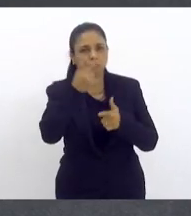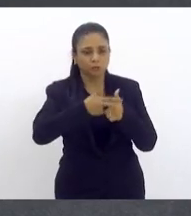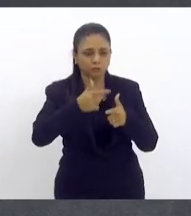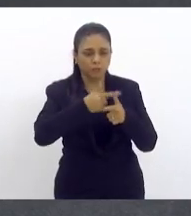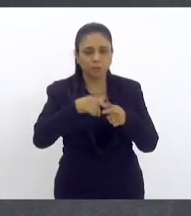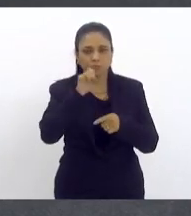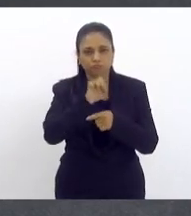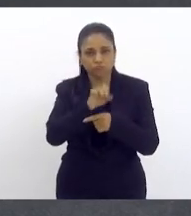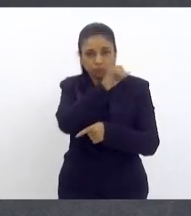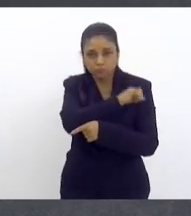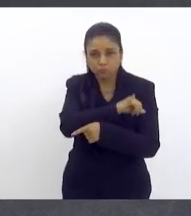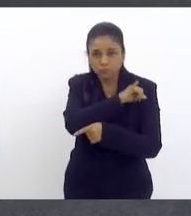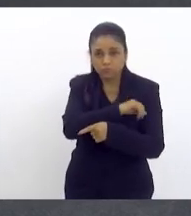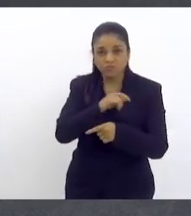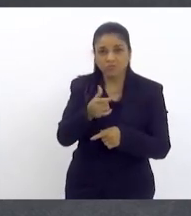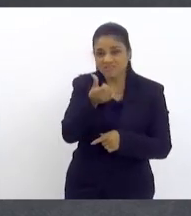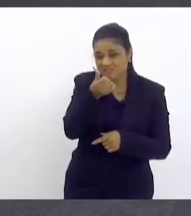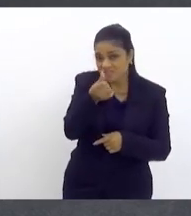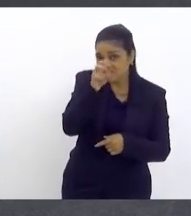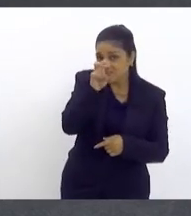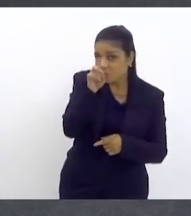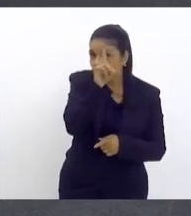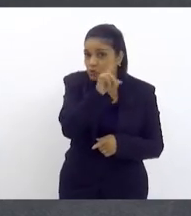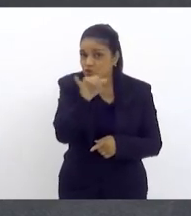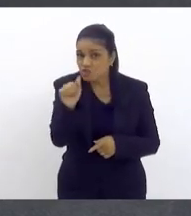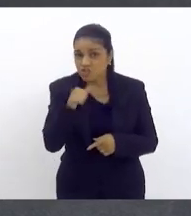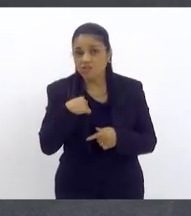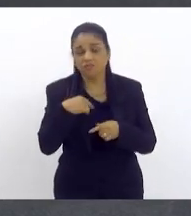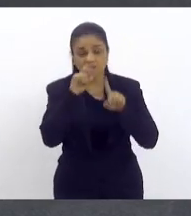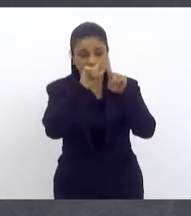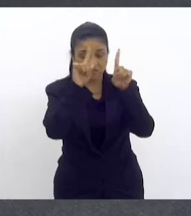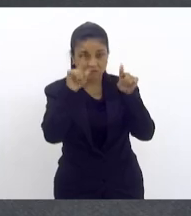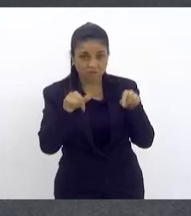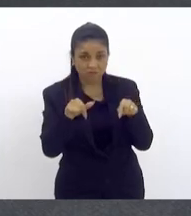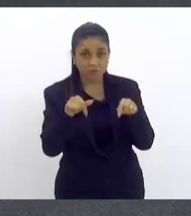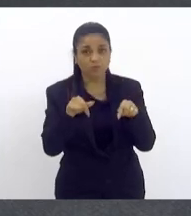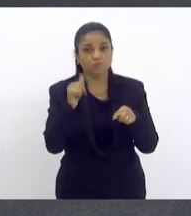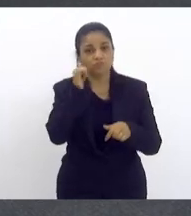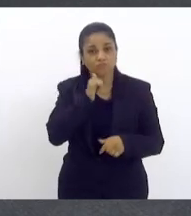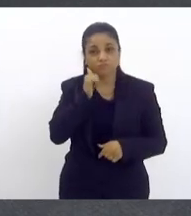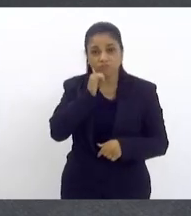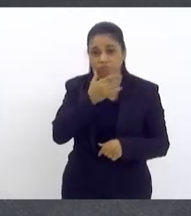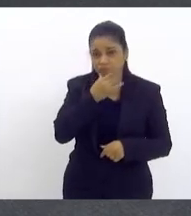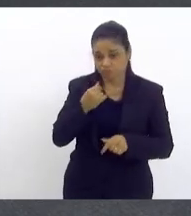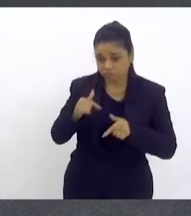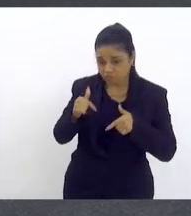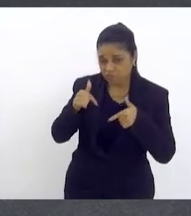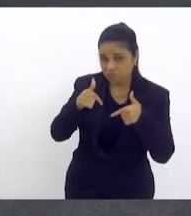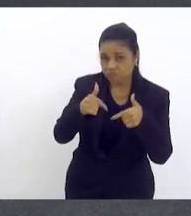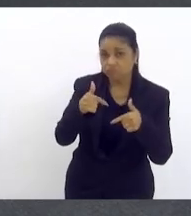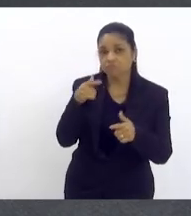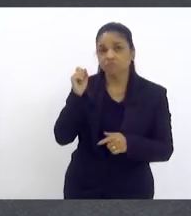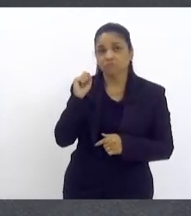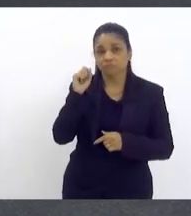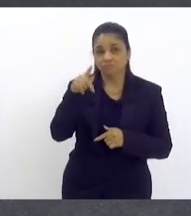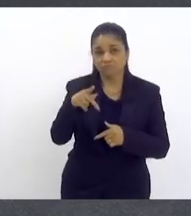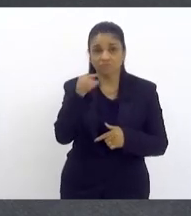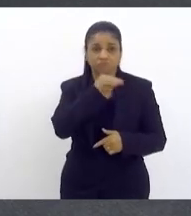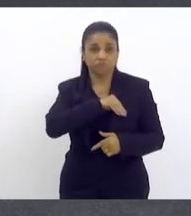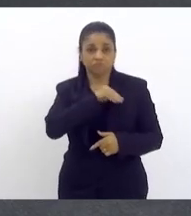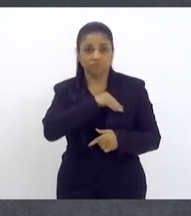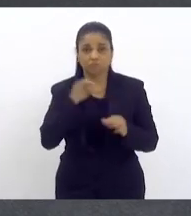nós estamos a 65 dias com os nossos servidores e servidores ativos e aposentados sem receber